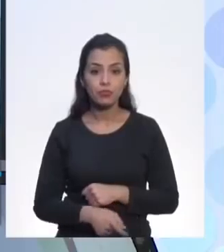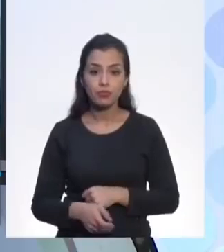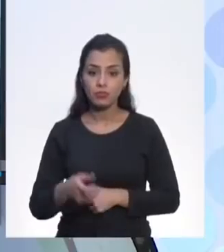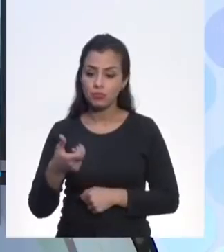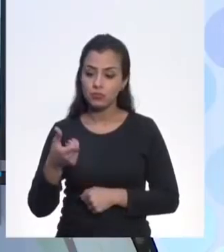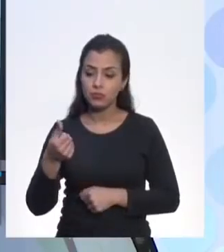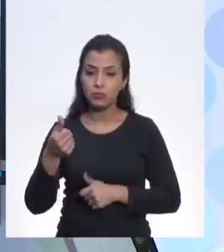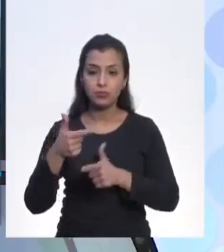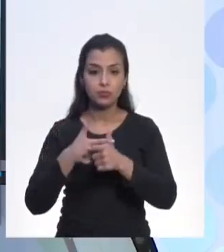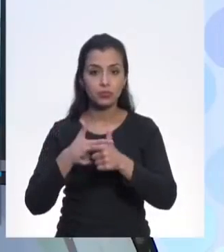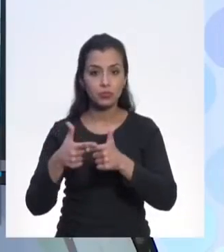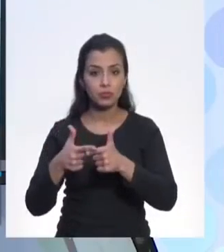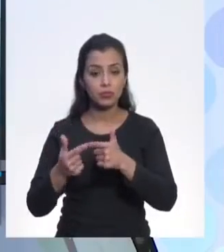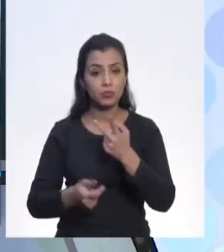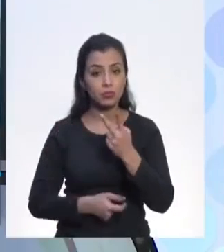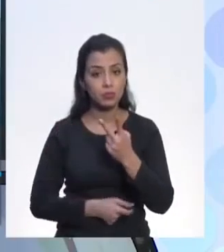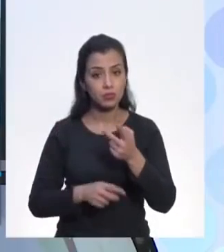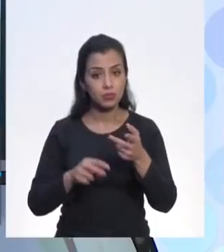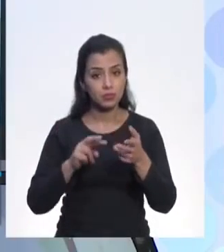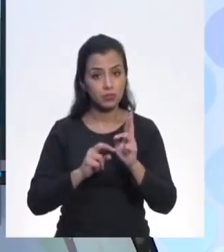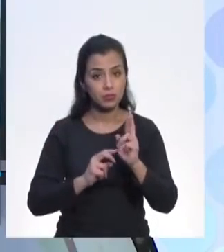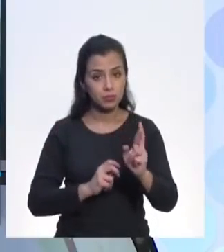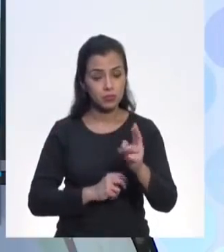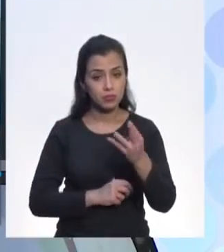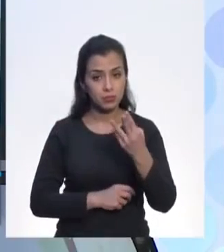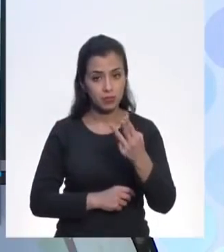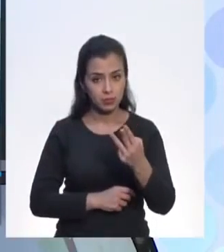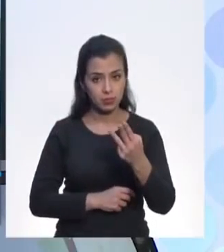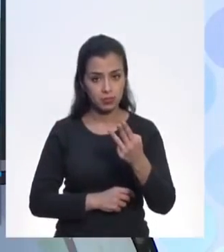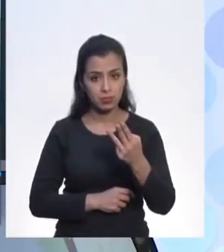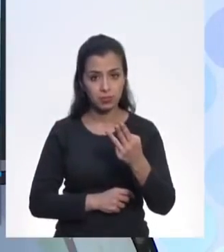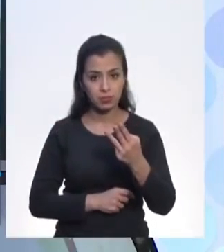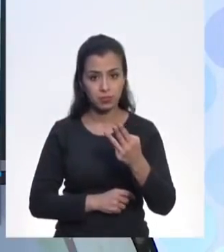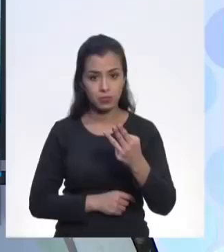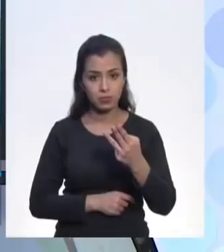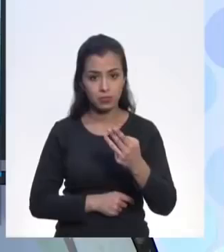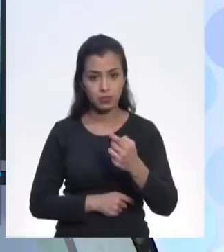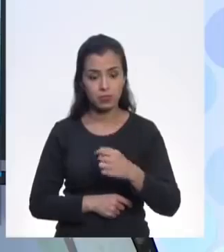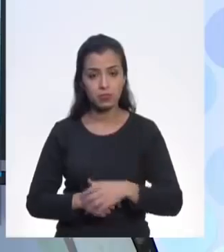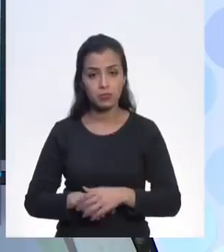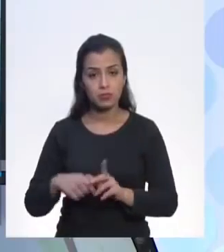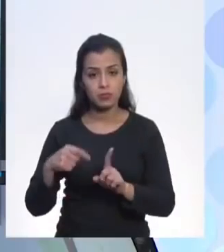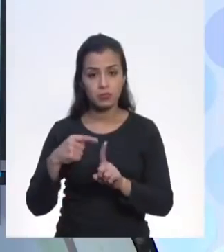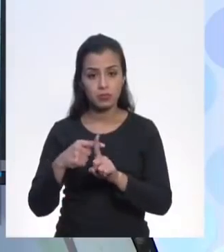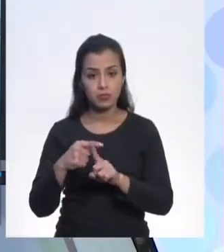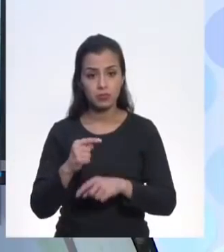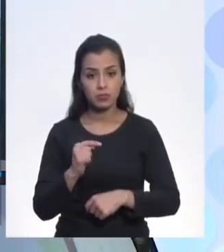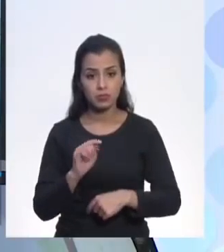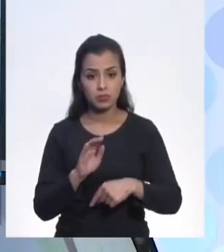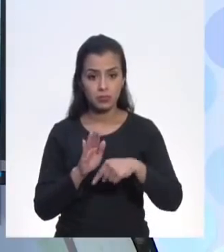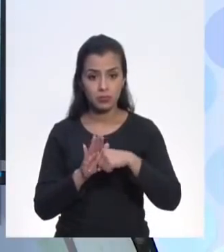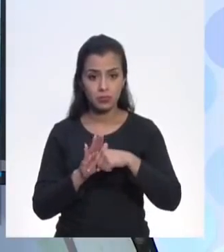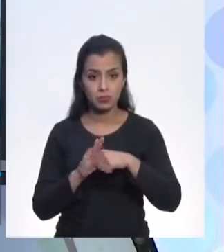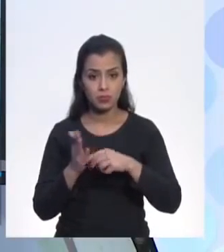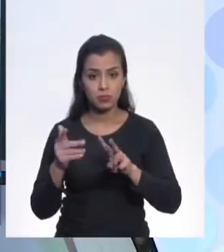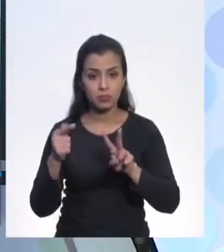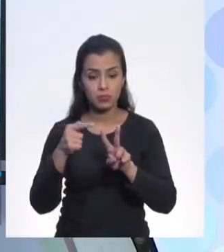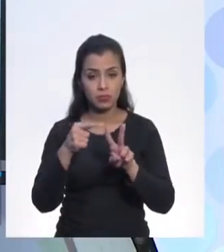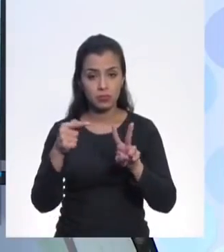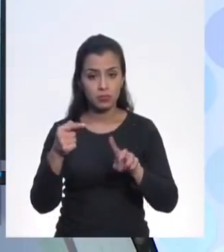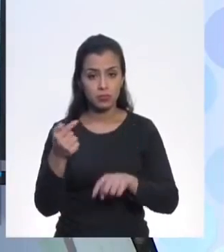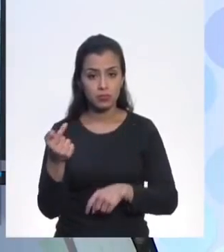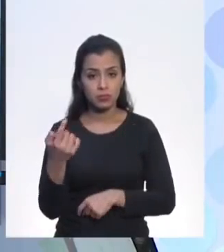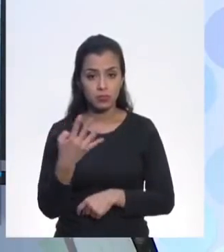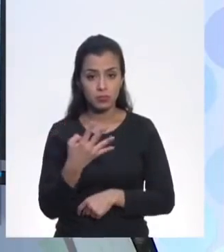por 2, 3, mais ou menos 2 dividido por 2, 1, que não precisa escrever, então vai ficar a raiz de